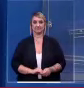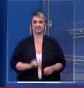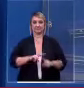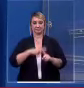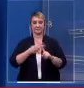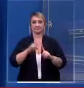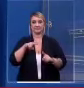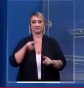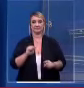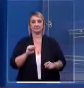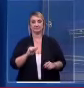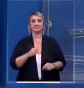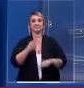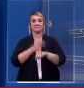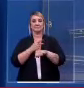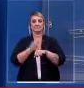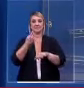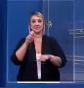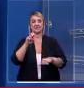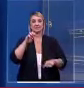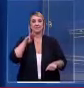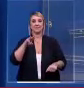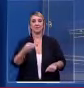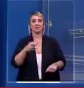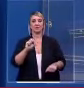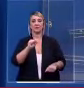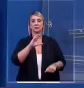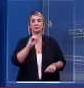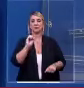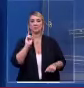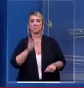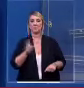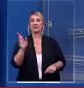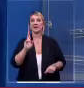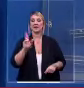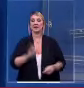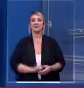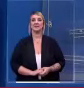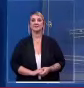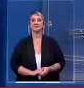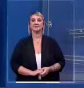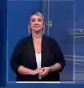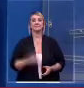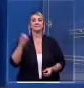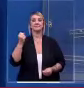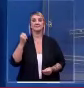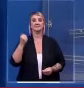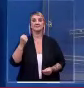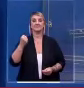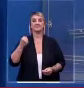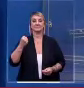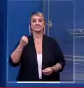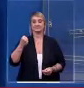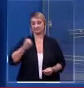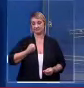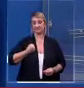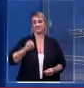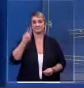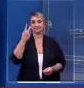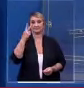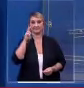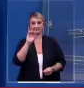dupla cena com o prêmio estimado de 15 milhões e 800 mil reais. Bola branca, número 20.